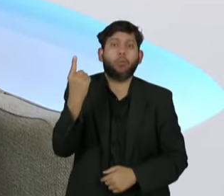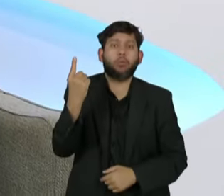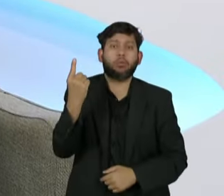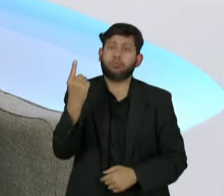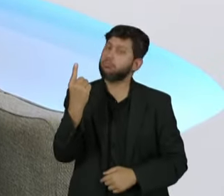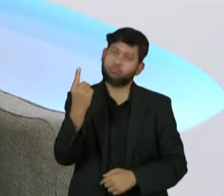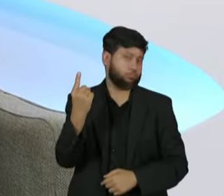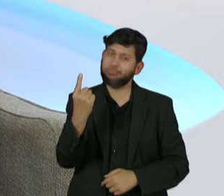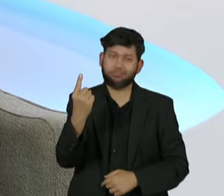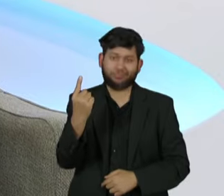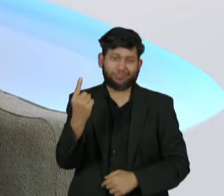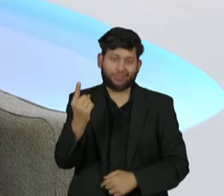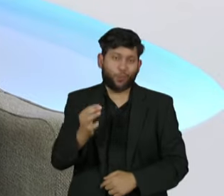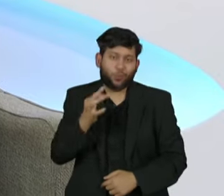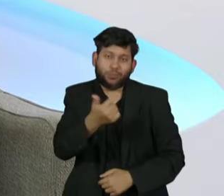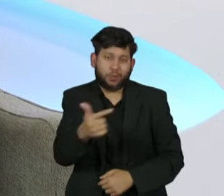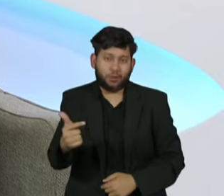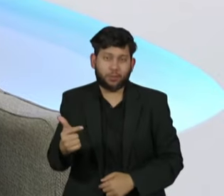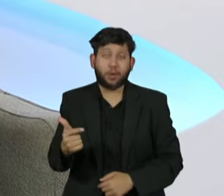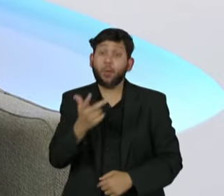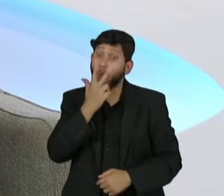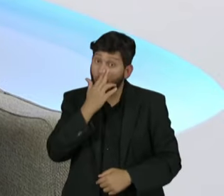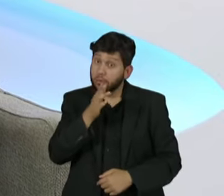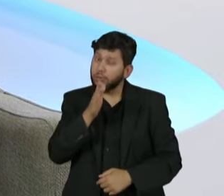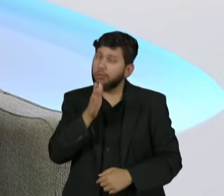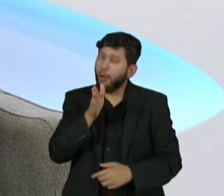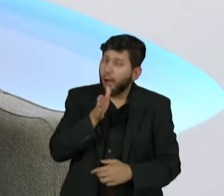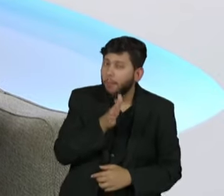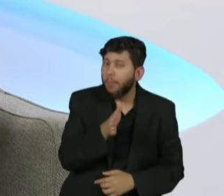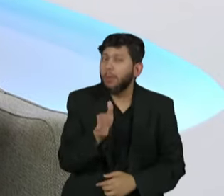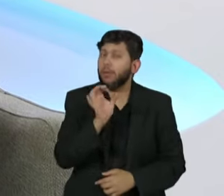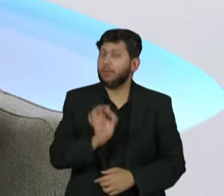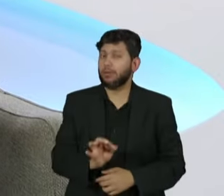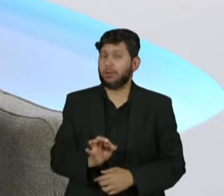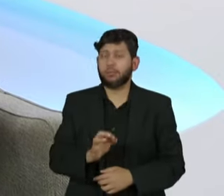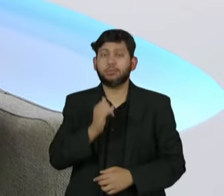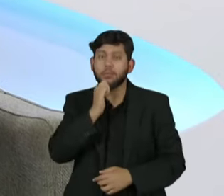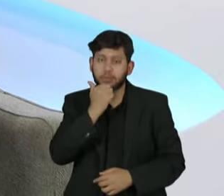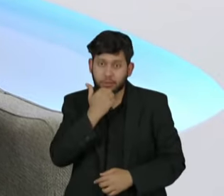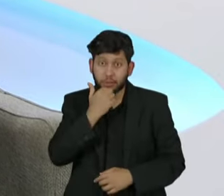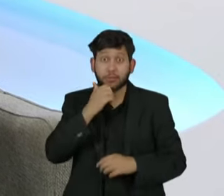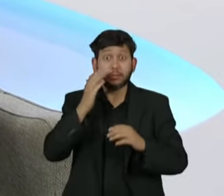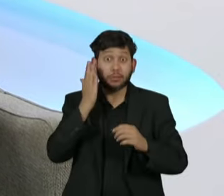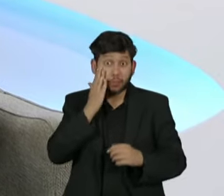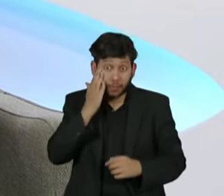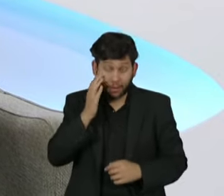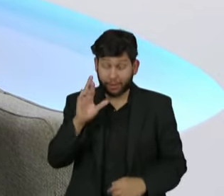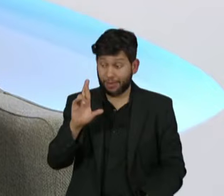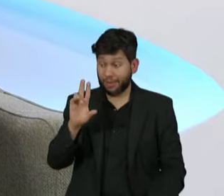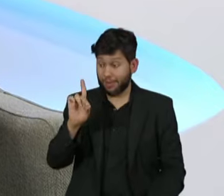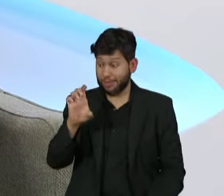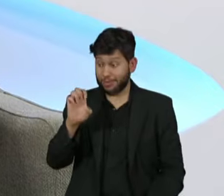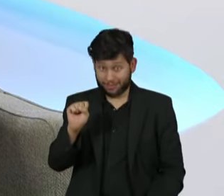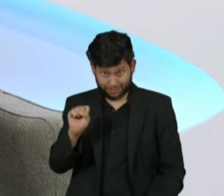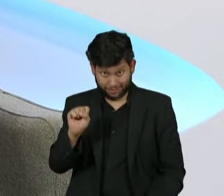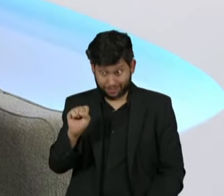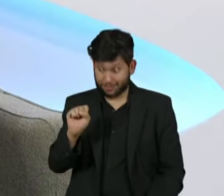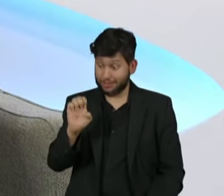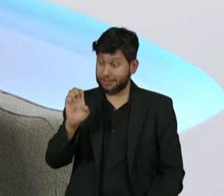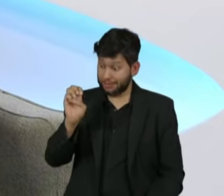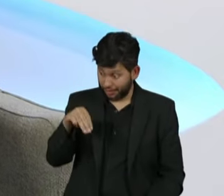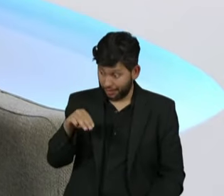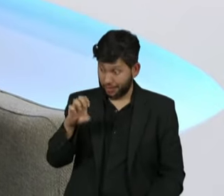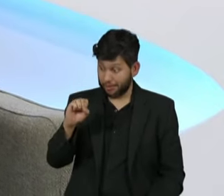o caminho é mais ou menos por aí porque o fato é o fato científico é rede sem escalas são raríssimas